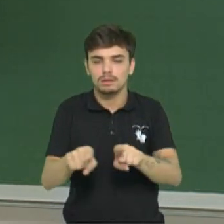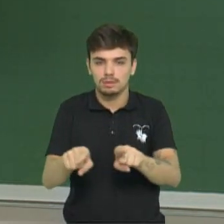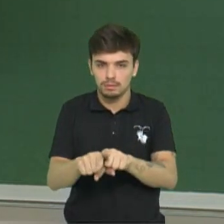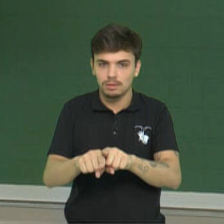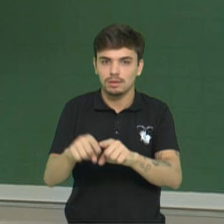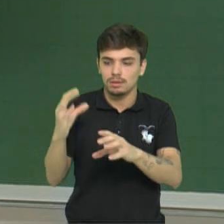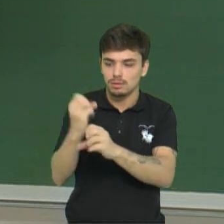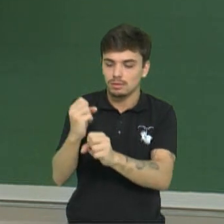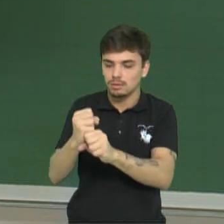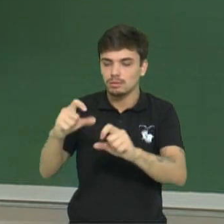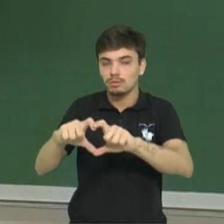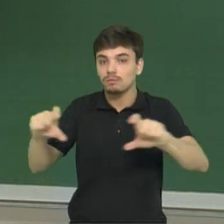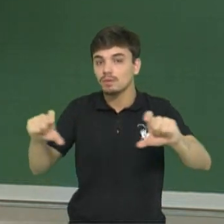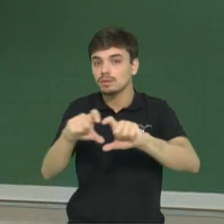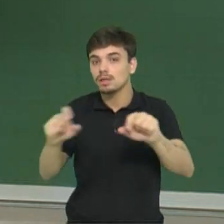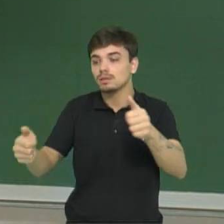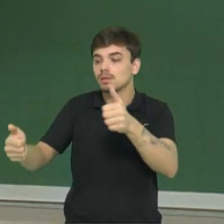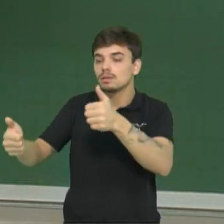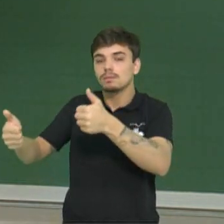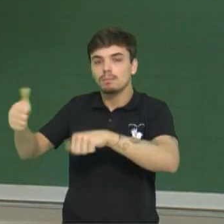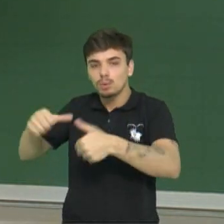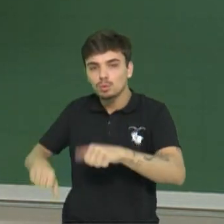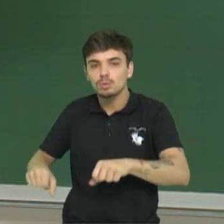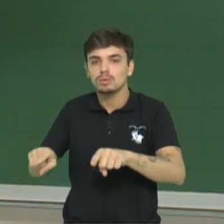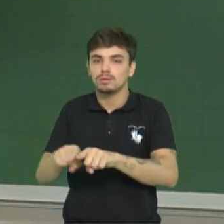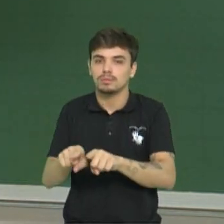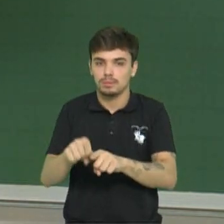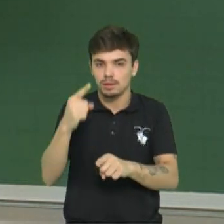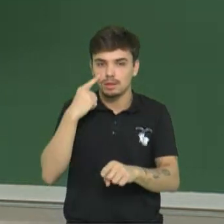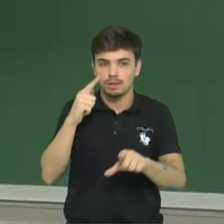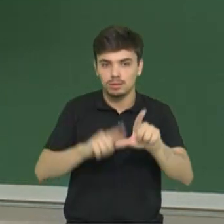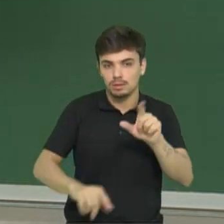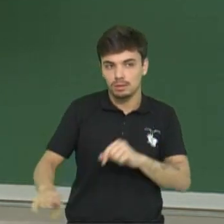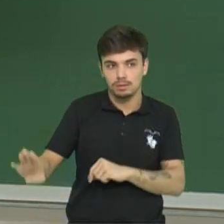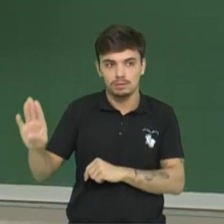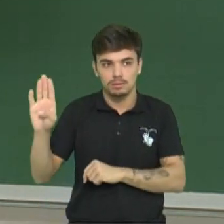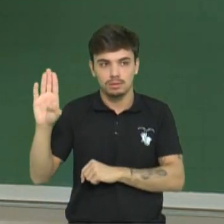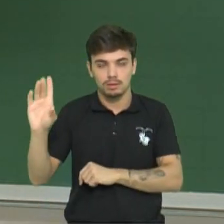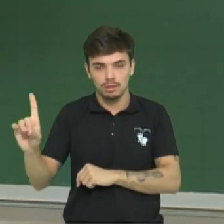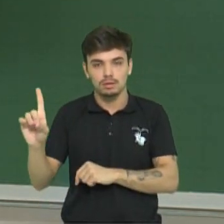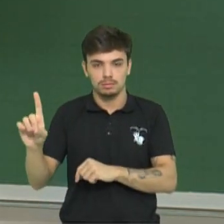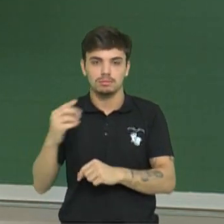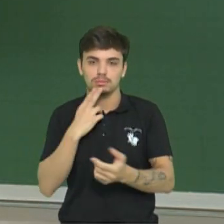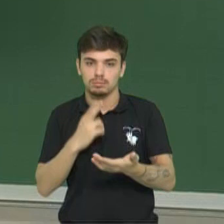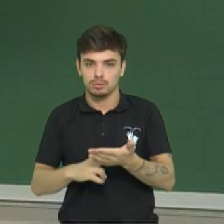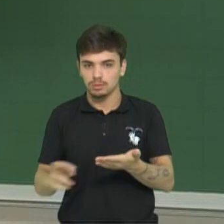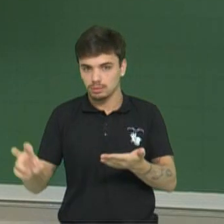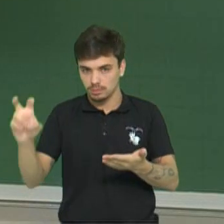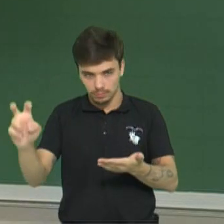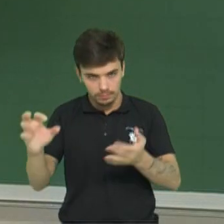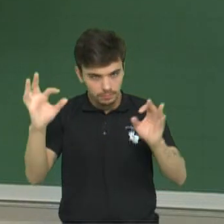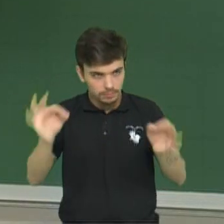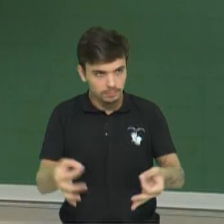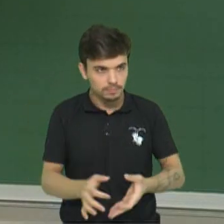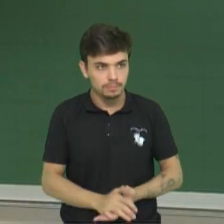dos coeficientes dos produtos. Alternativa, letra D, responde à questão de número 5,